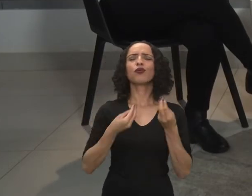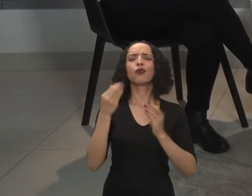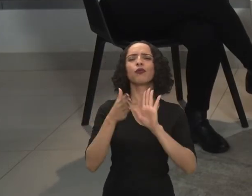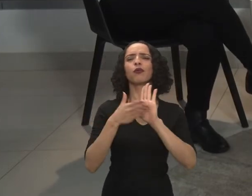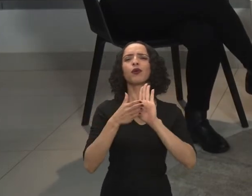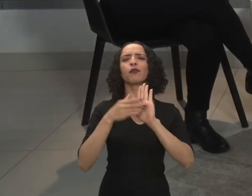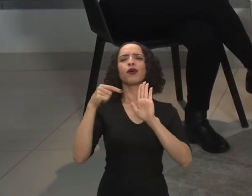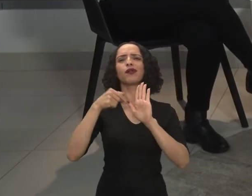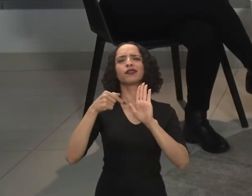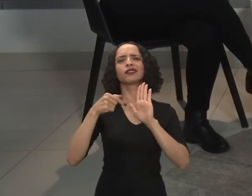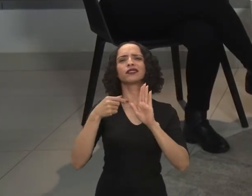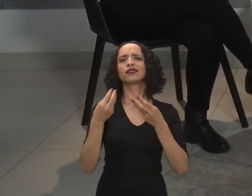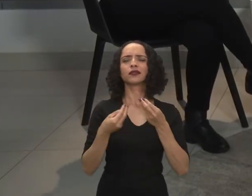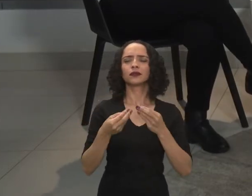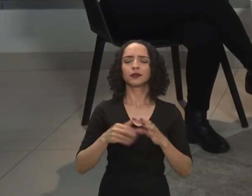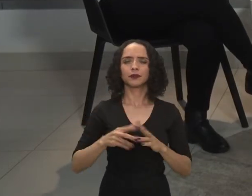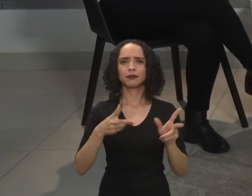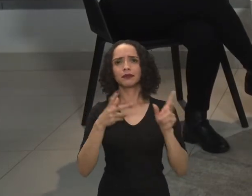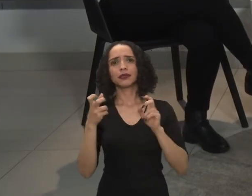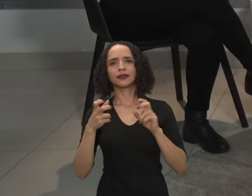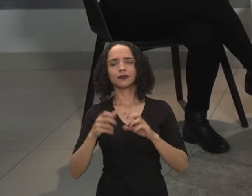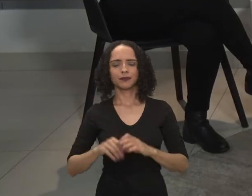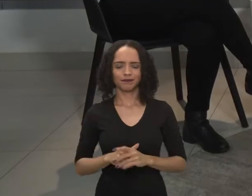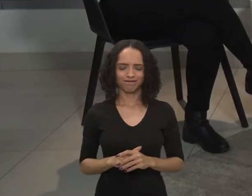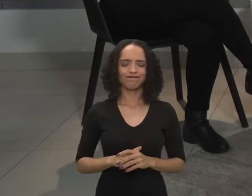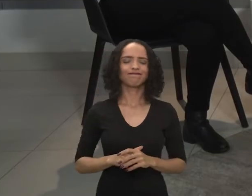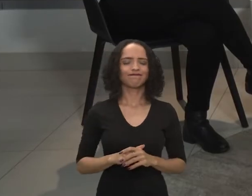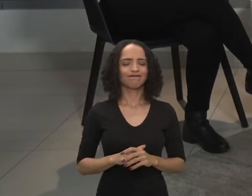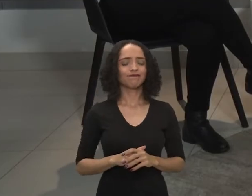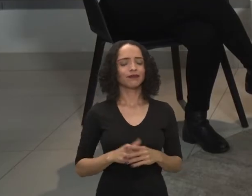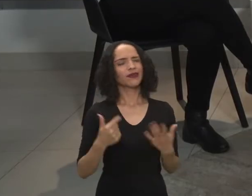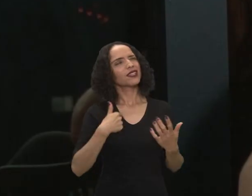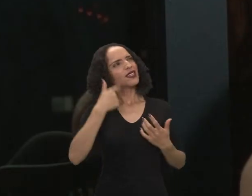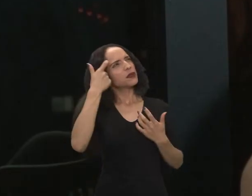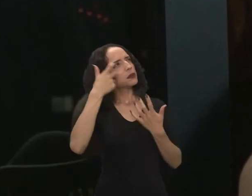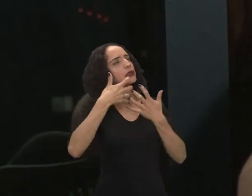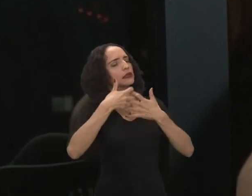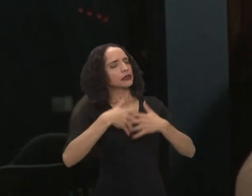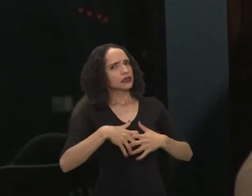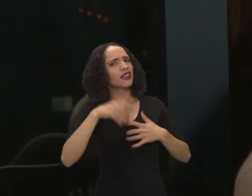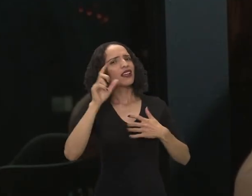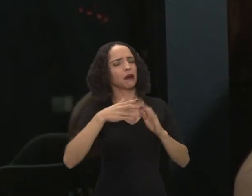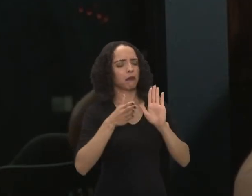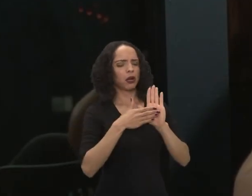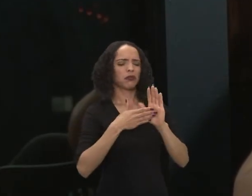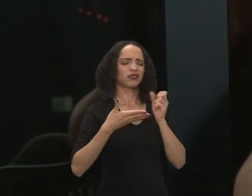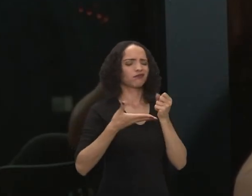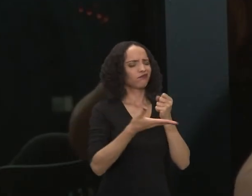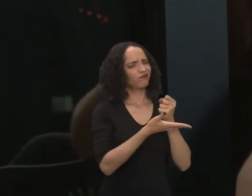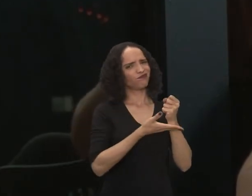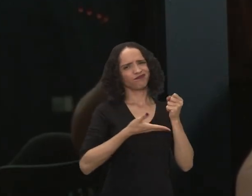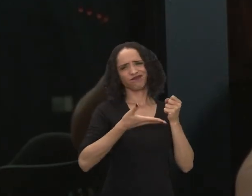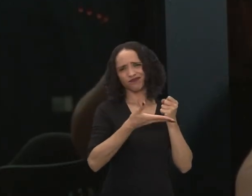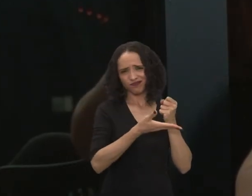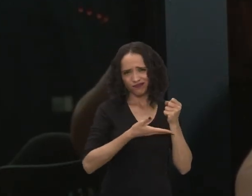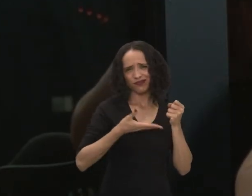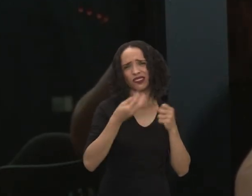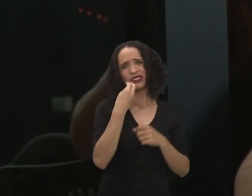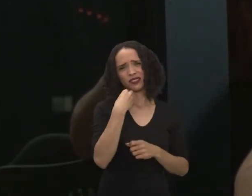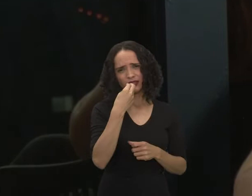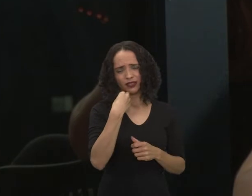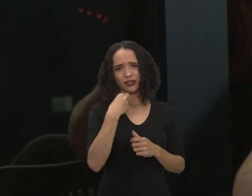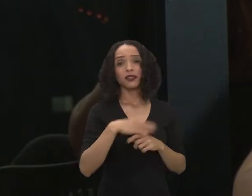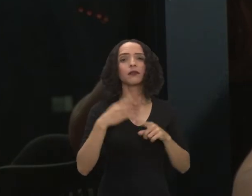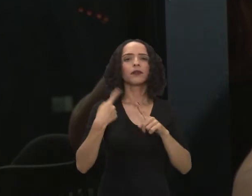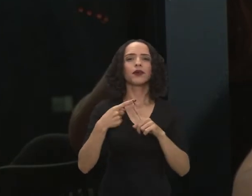essas propostas? Não, então, também eu acho que assim, são muito superficiais, e quando a